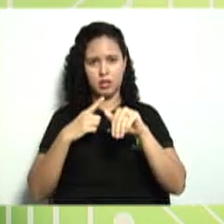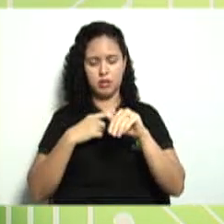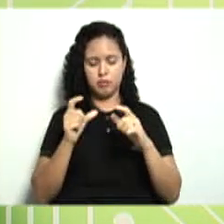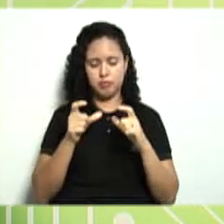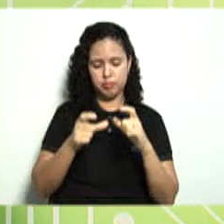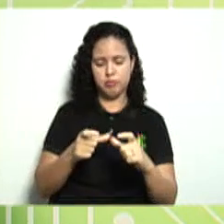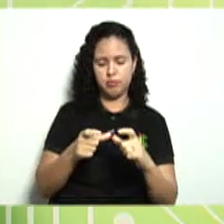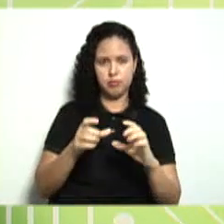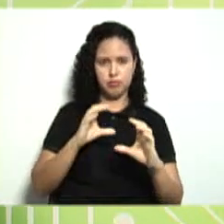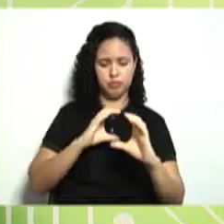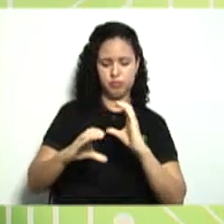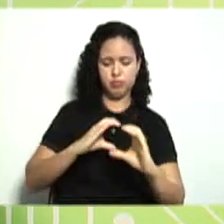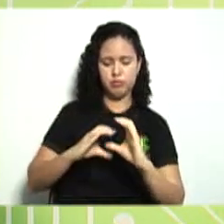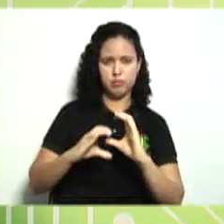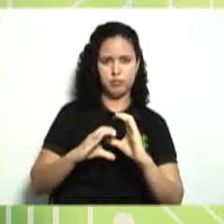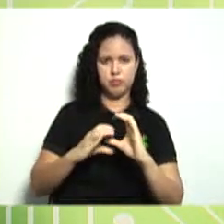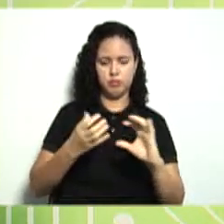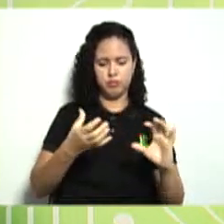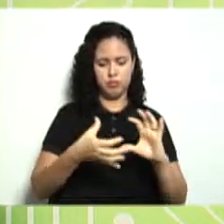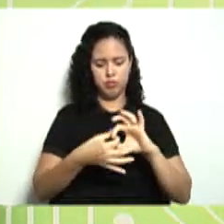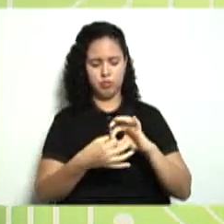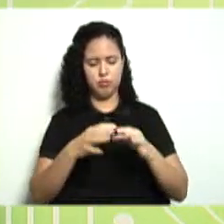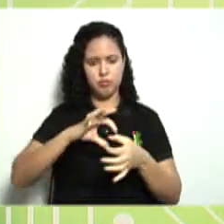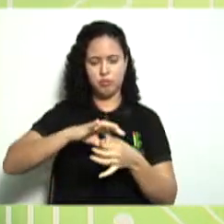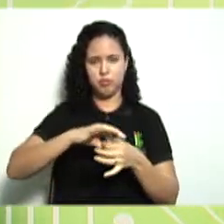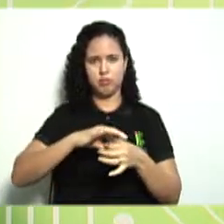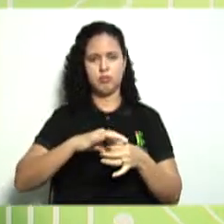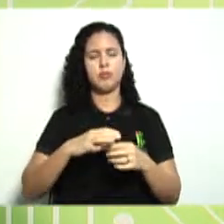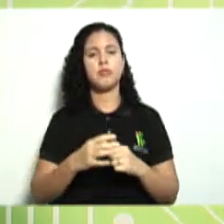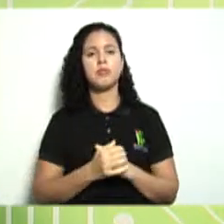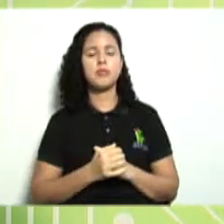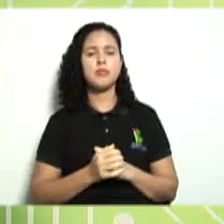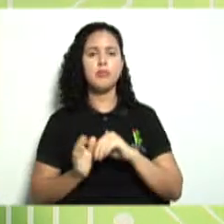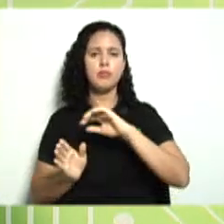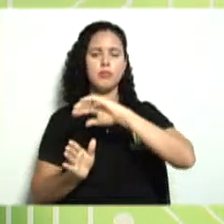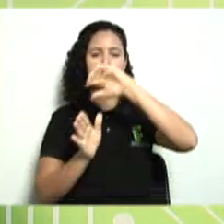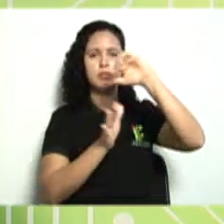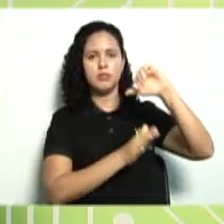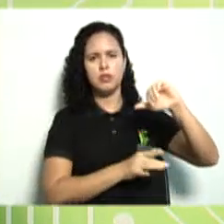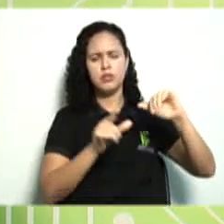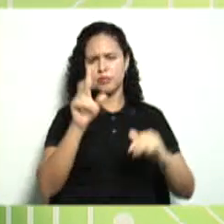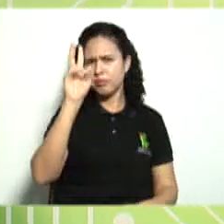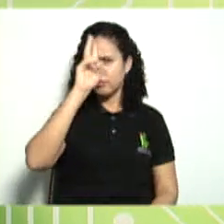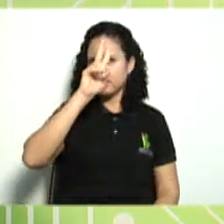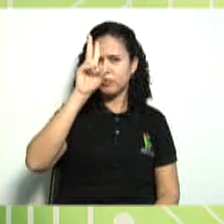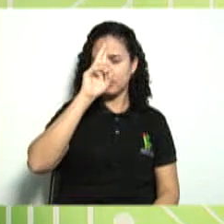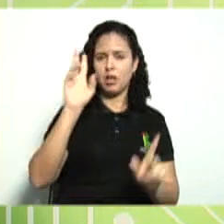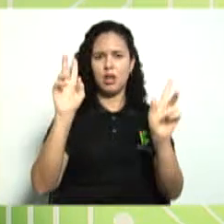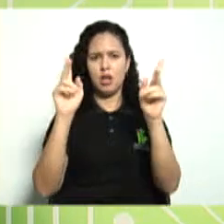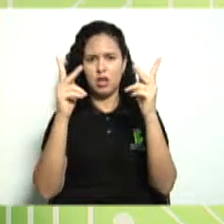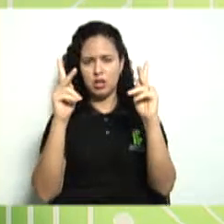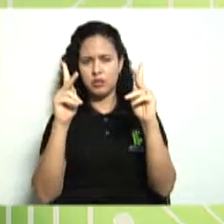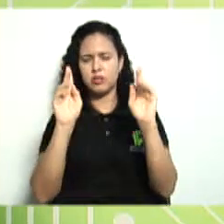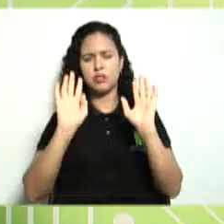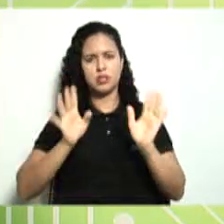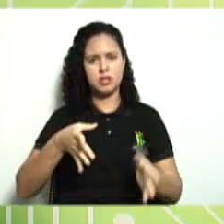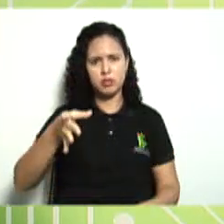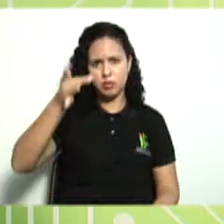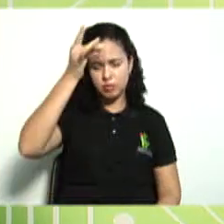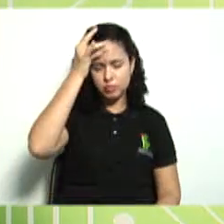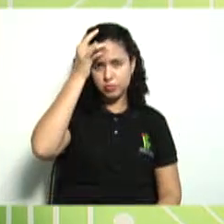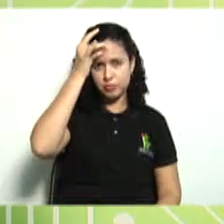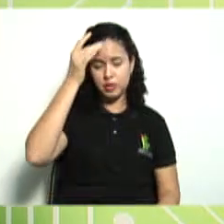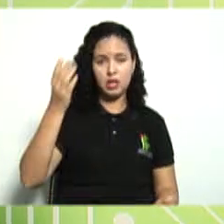hardware, certo? Então, assim, já que vocês conheceram, vocês relembraram o que são os hardwares, agora, o que